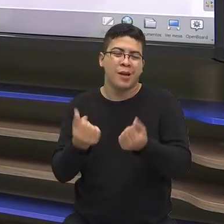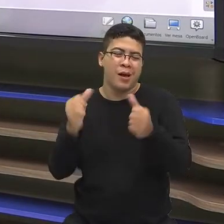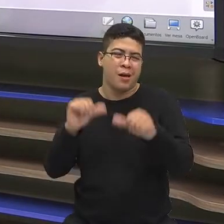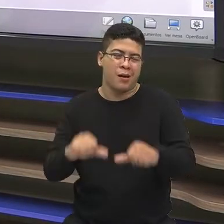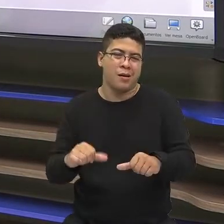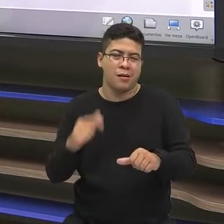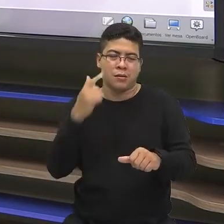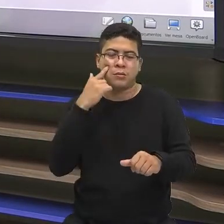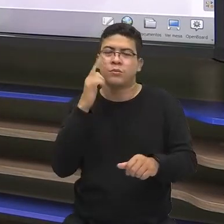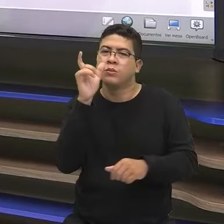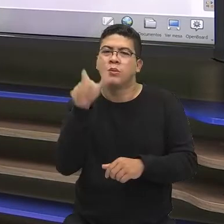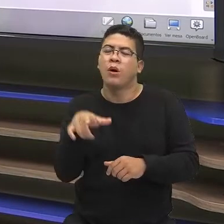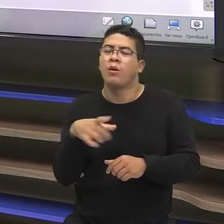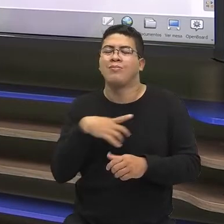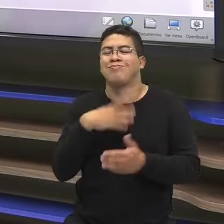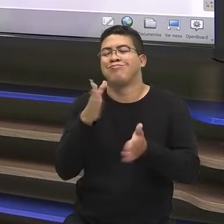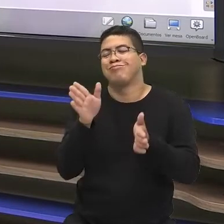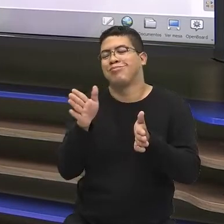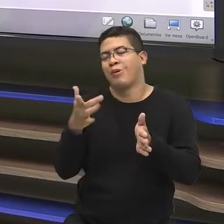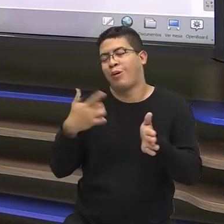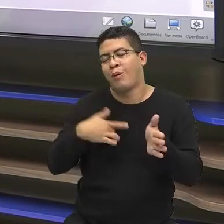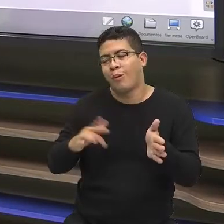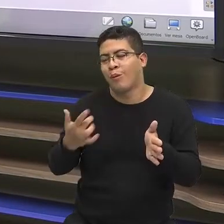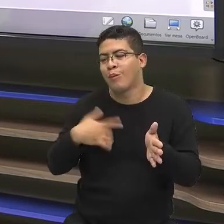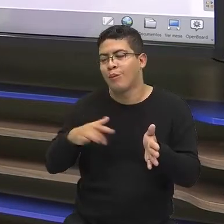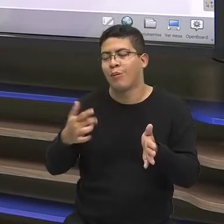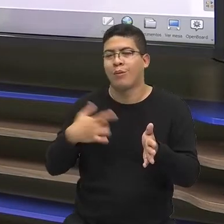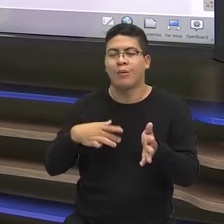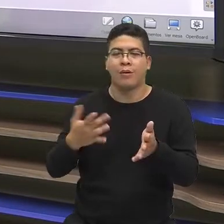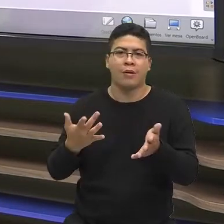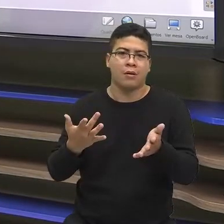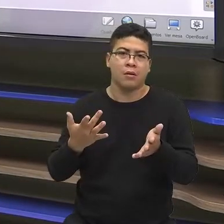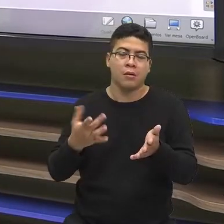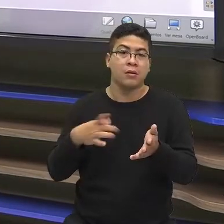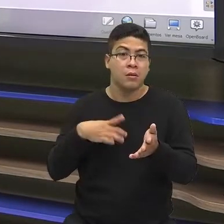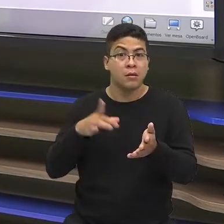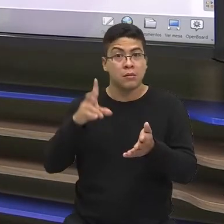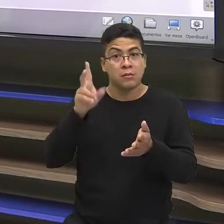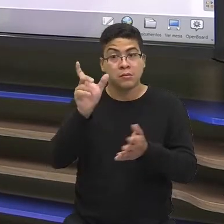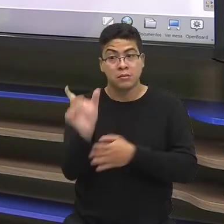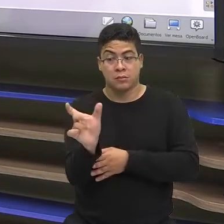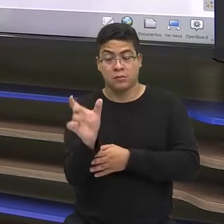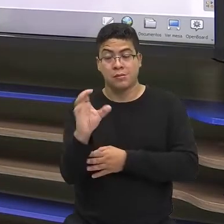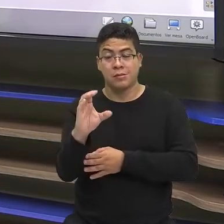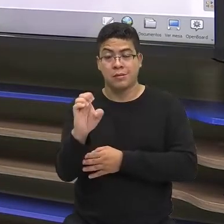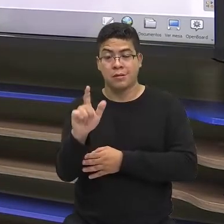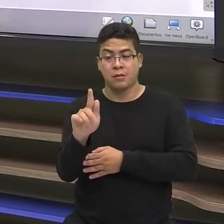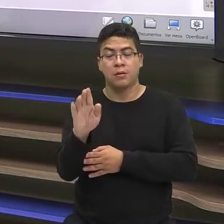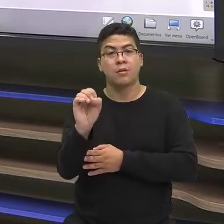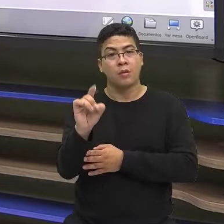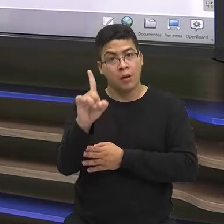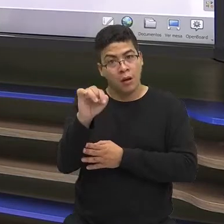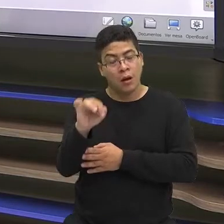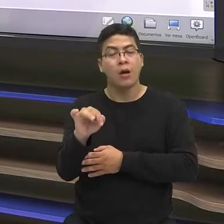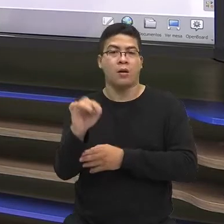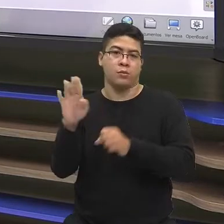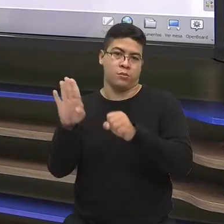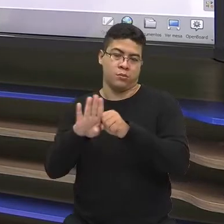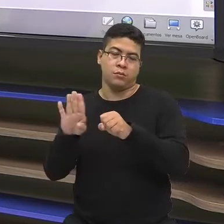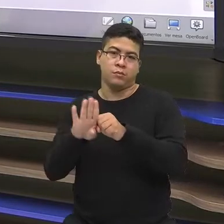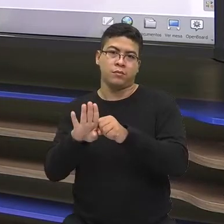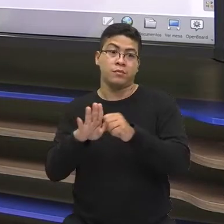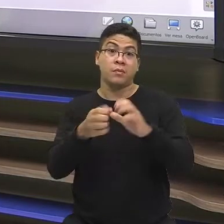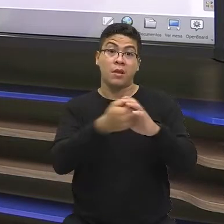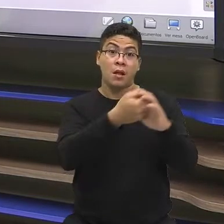só um pobre cego, um pobre cego. Cego é o substantivo. A característica, o adjetivo